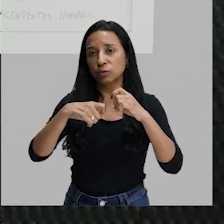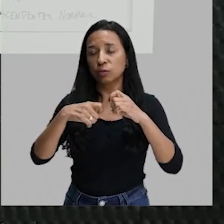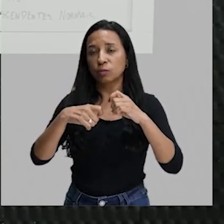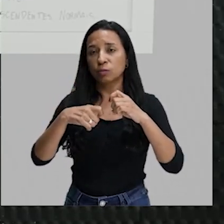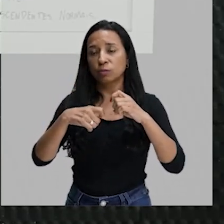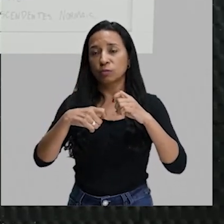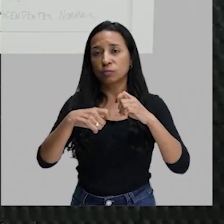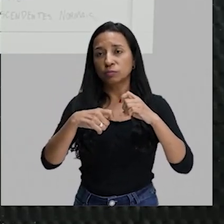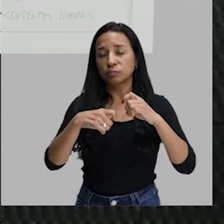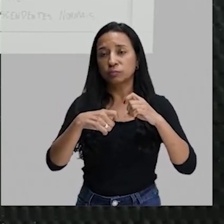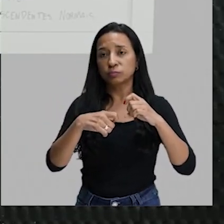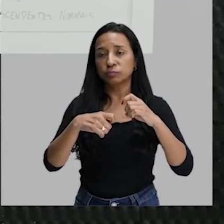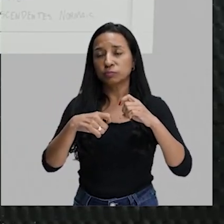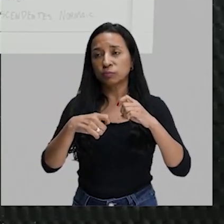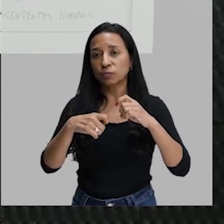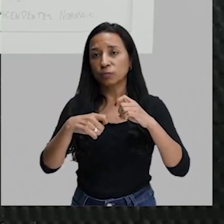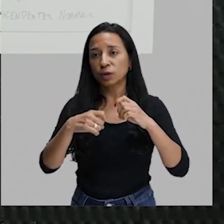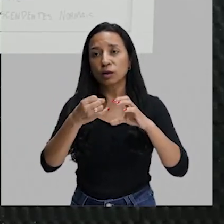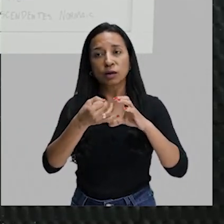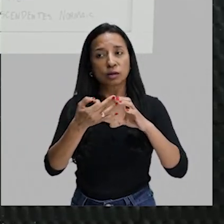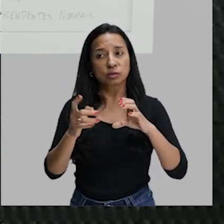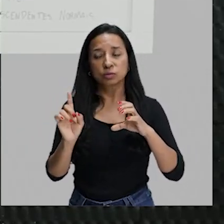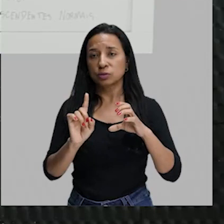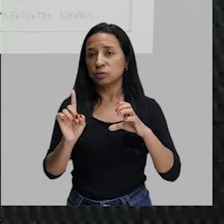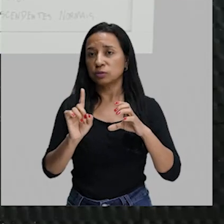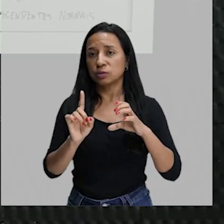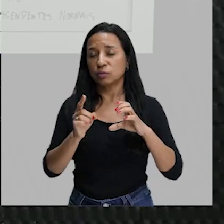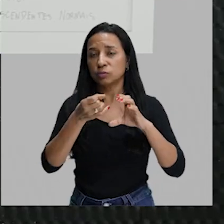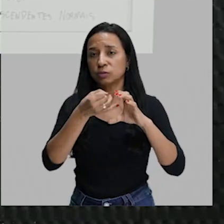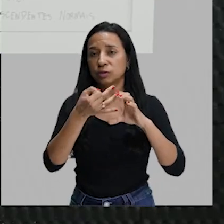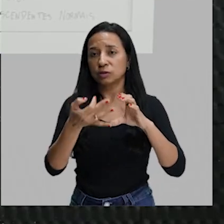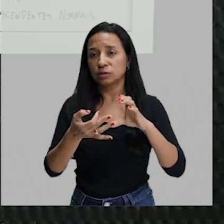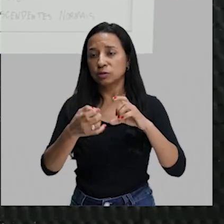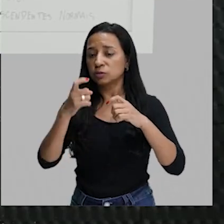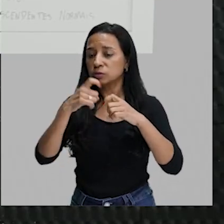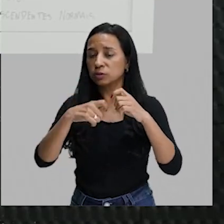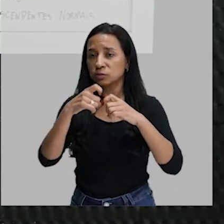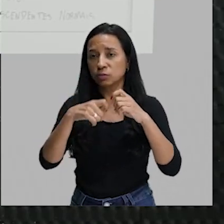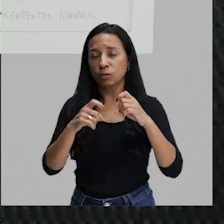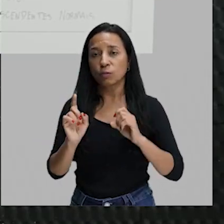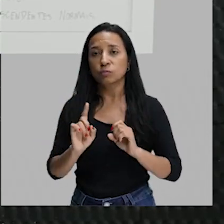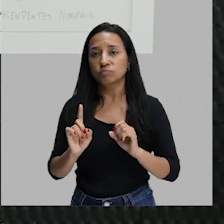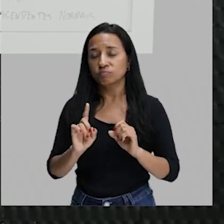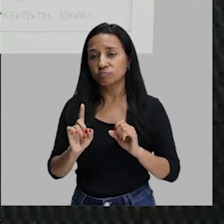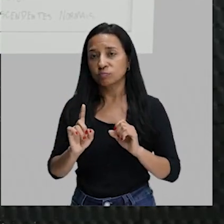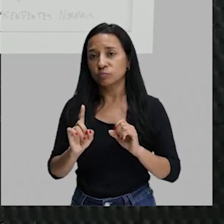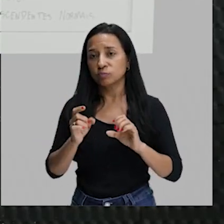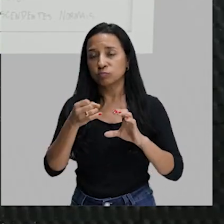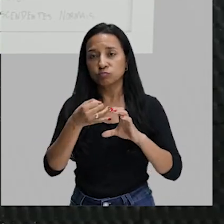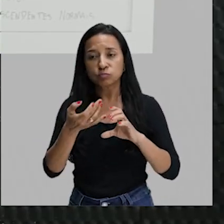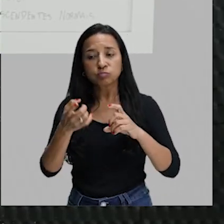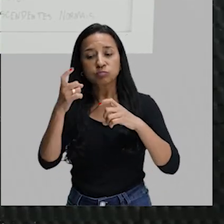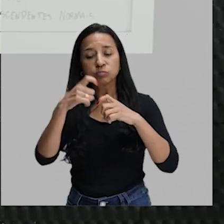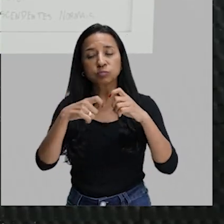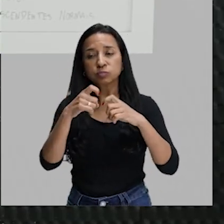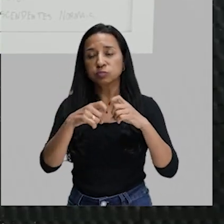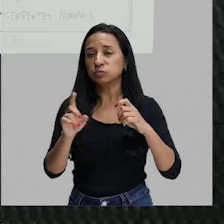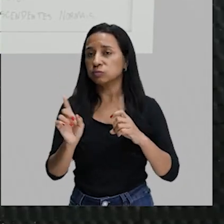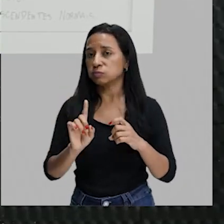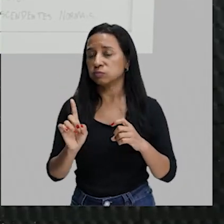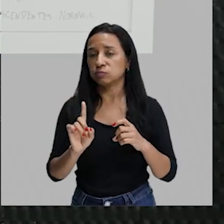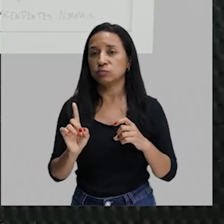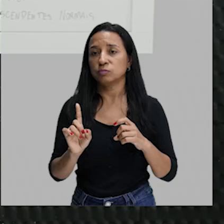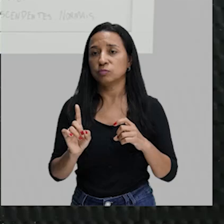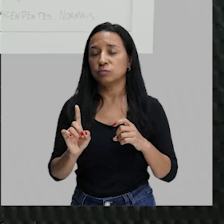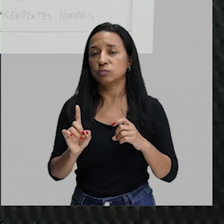ser, dessa característica não ser uma característica sexual. Ela não é uma característica sexual, ok?